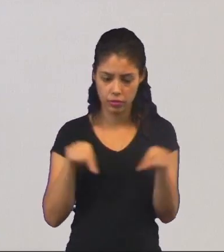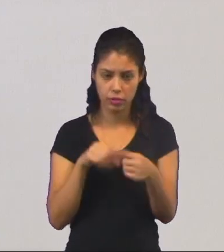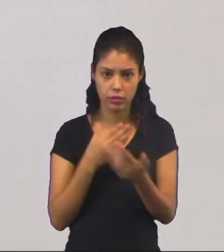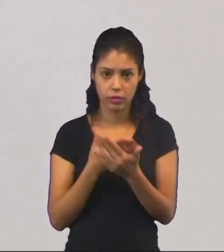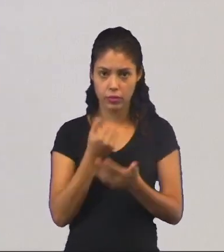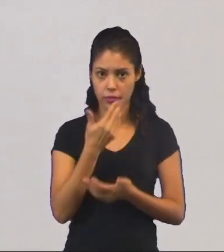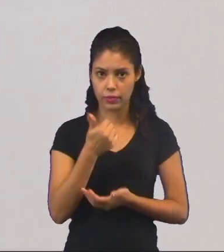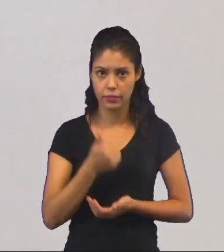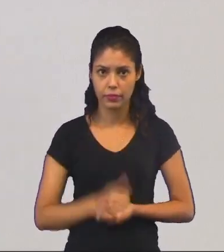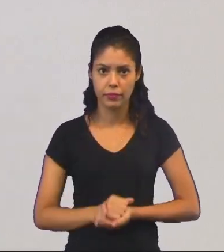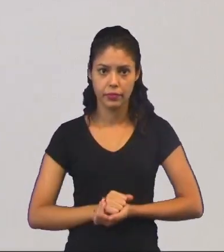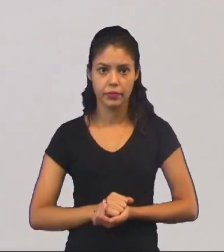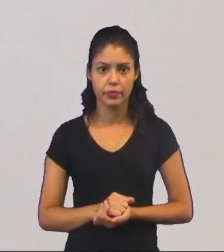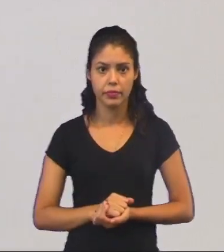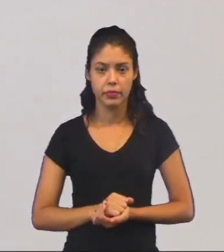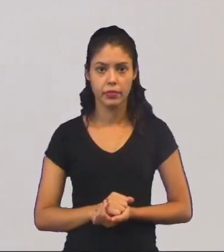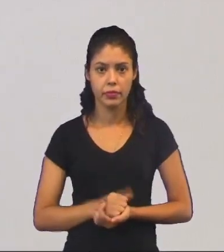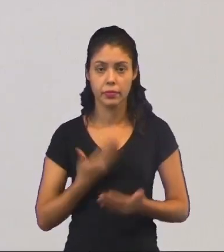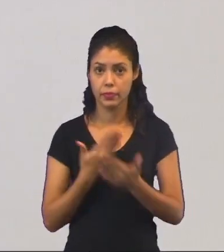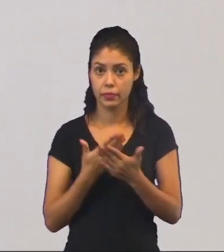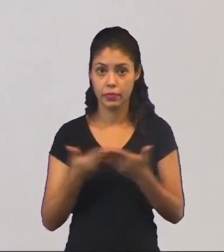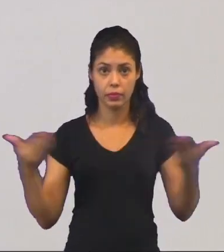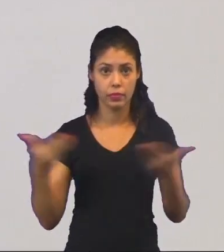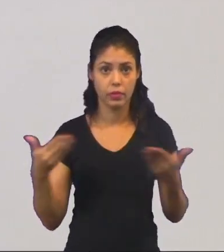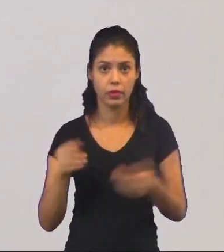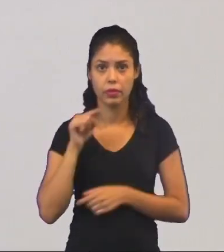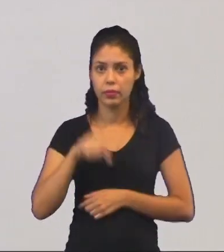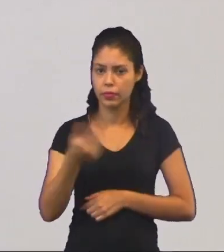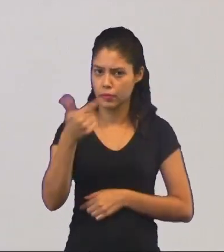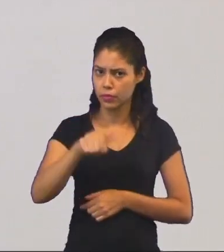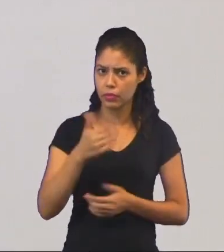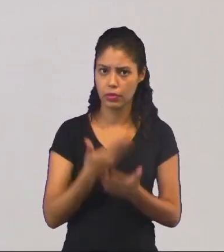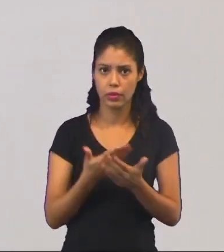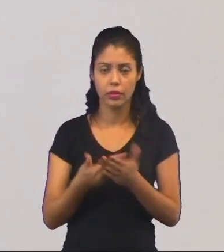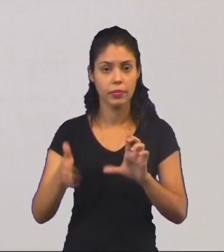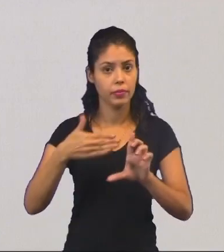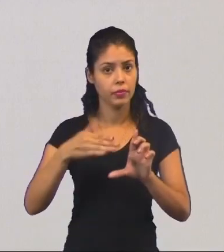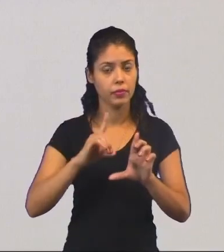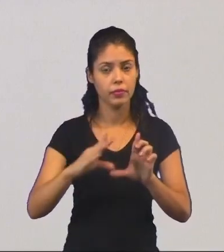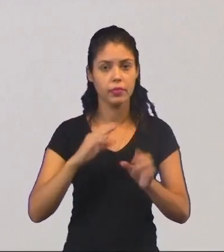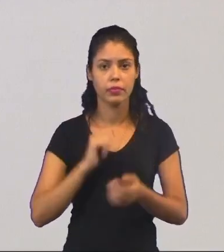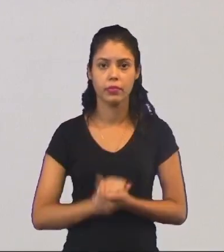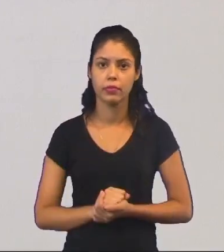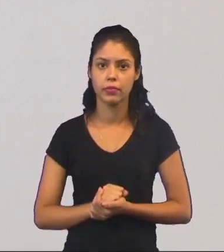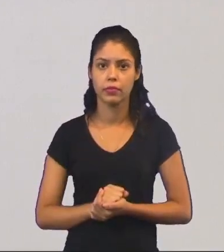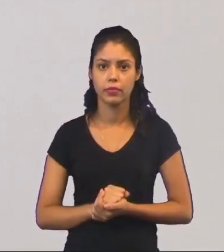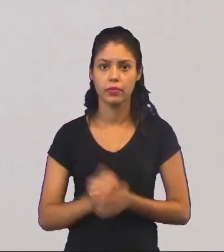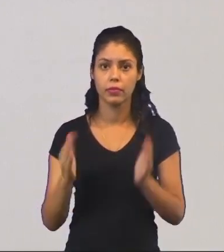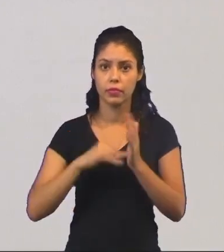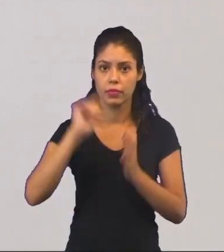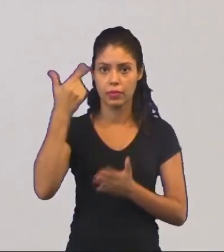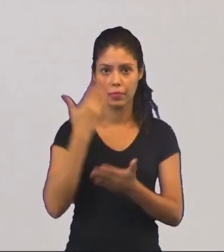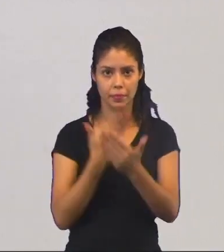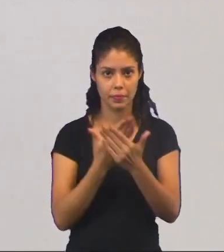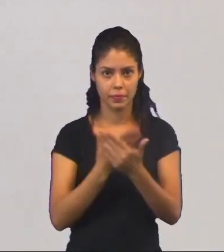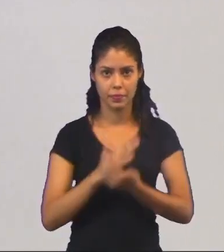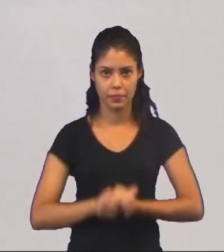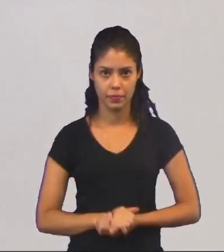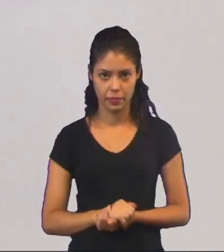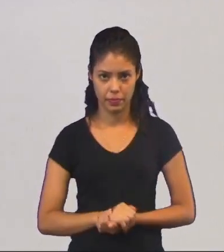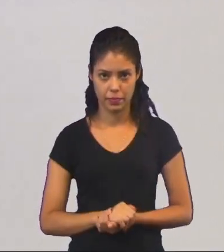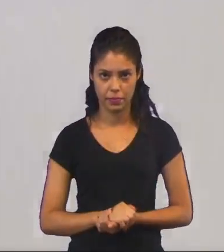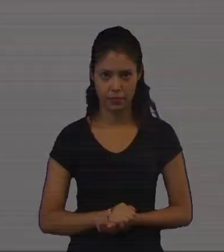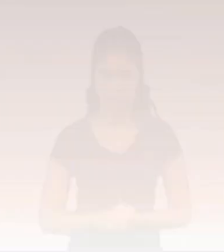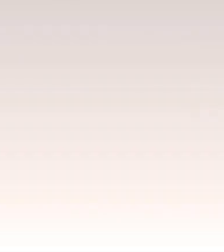tudo bem Olá pessoal Essa foi a nossa aula de hoje para Rever essa aula acesso à plataforma educ e até a próxima